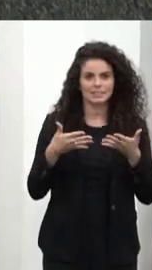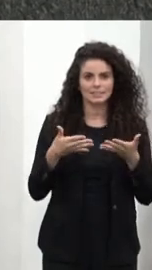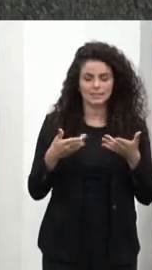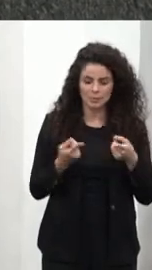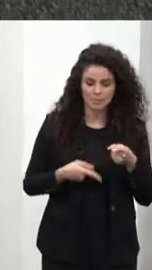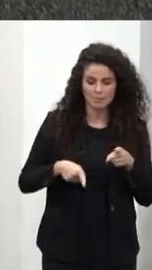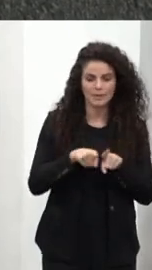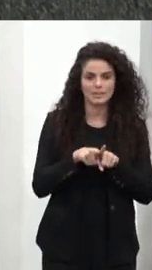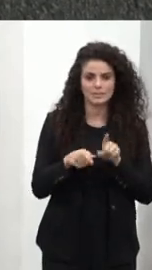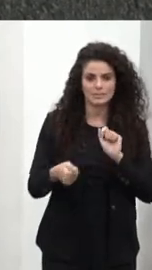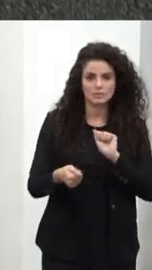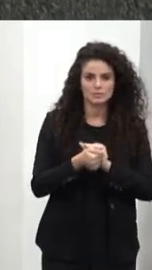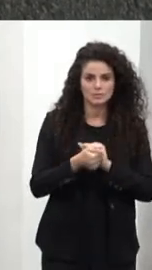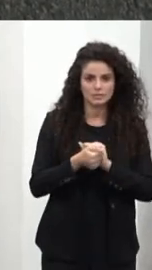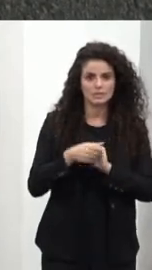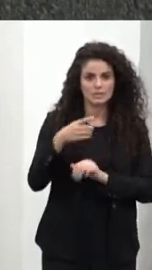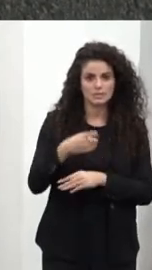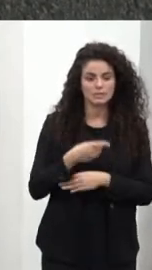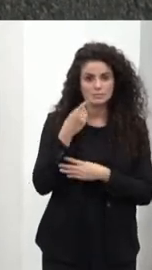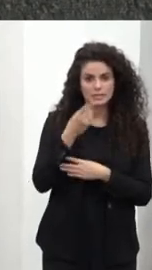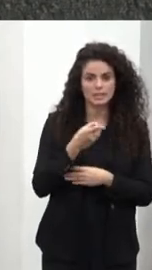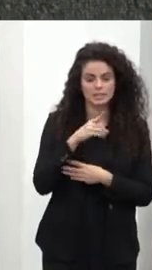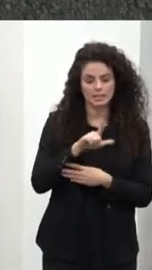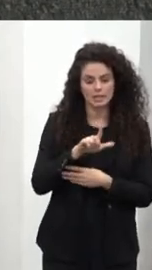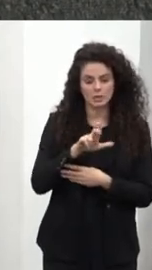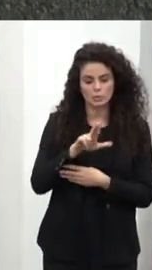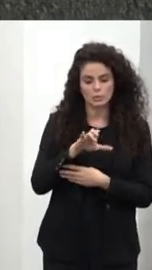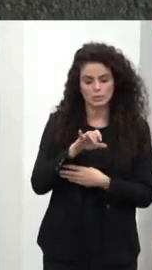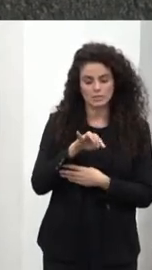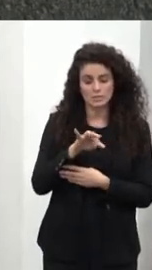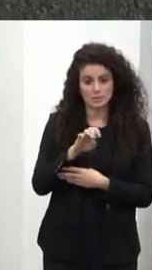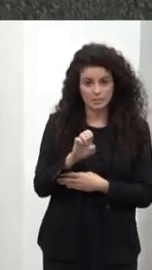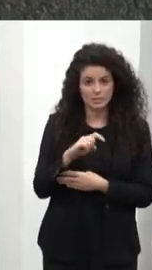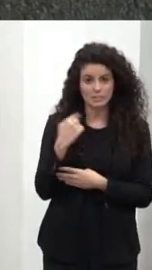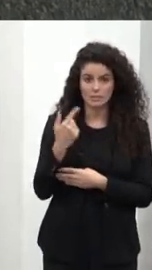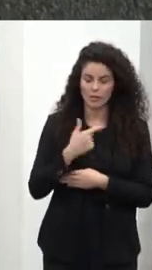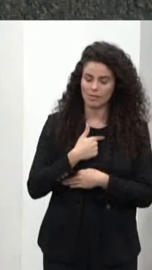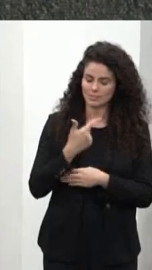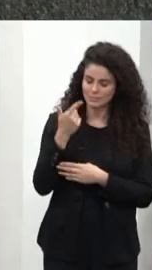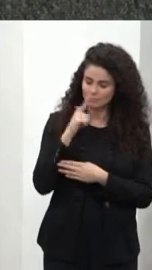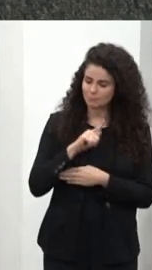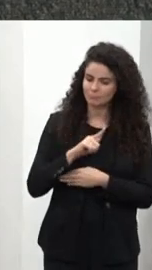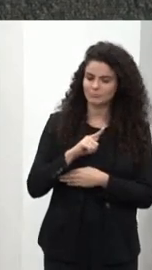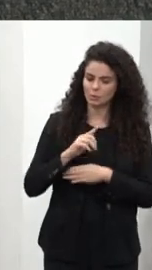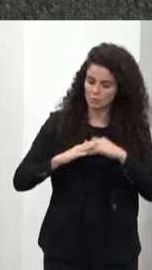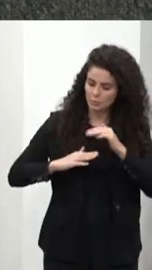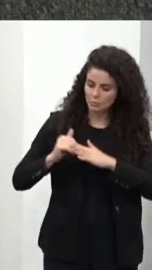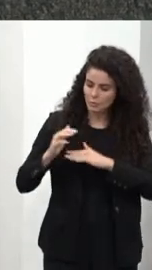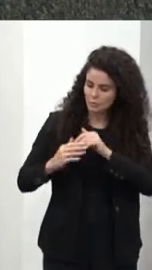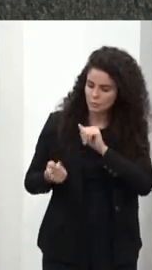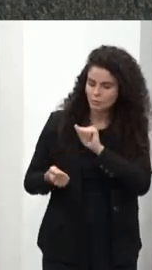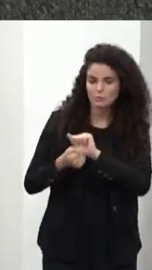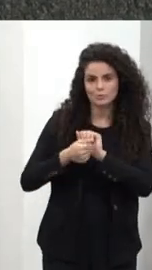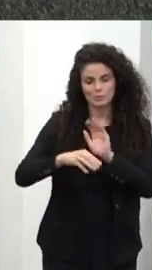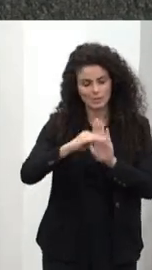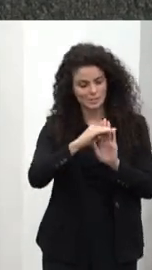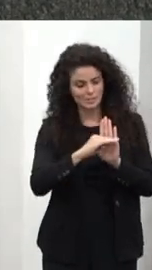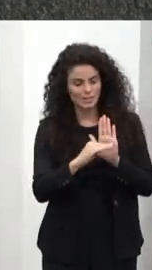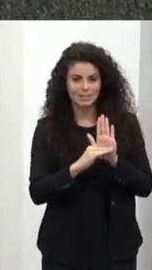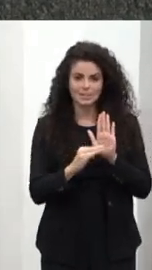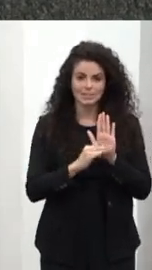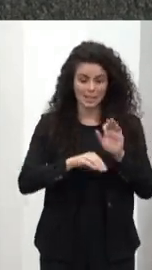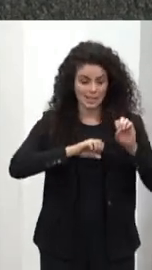parceria com a deputada Luciane carminatti com quem a gente tem construído uma agenda bem interessante aqui na comissão de Educação e Cultura